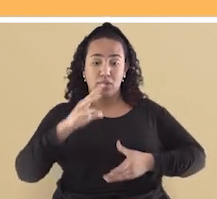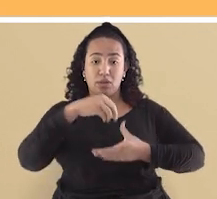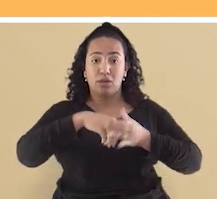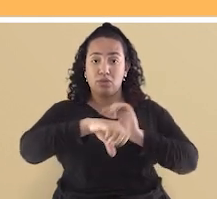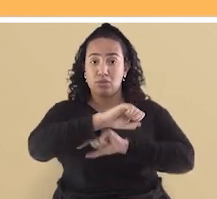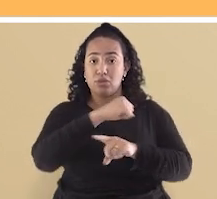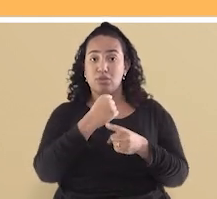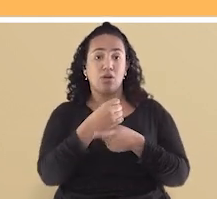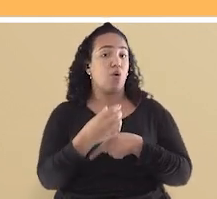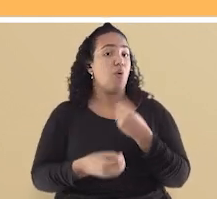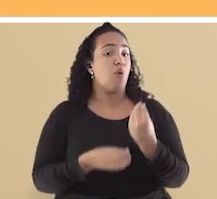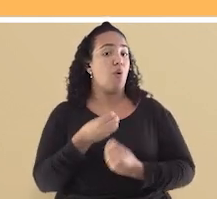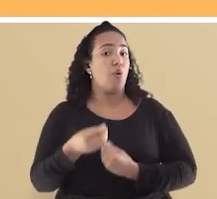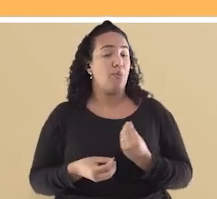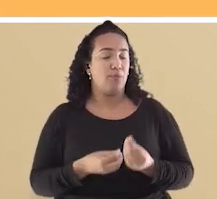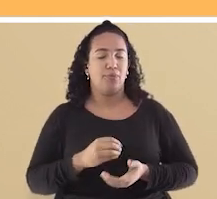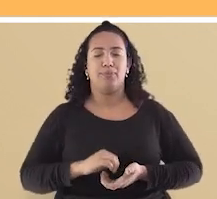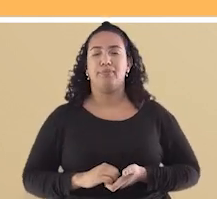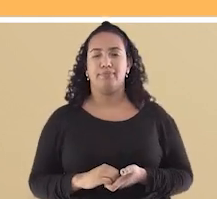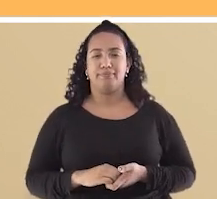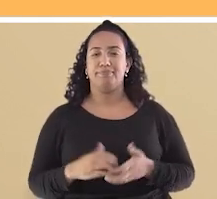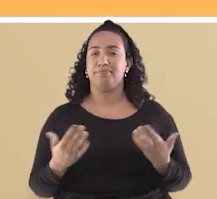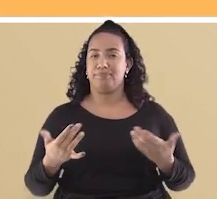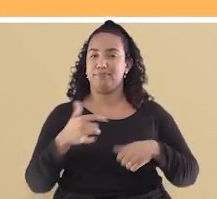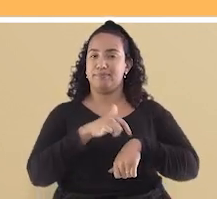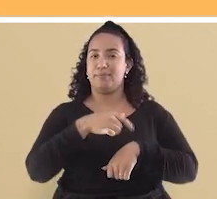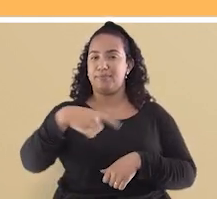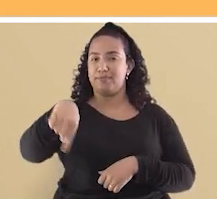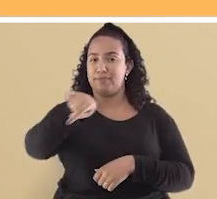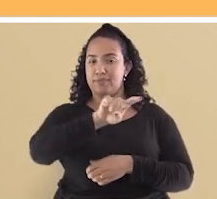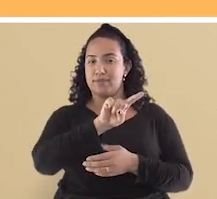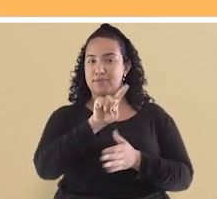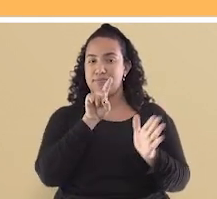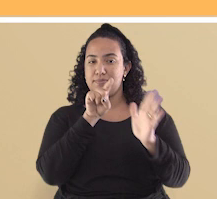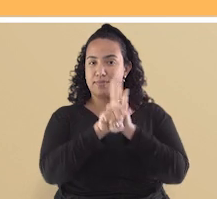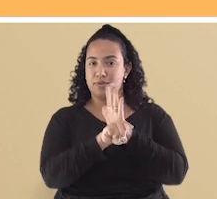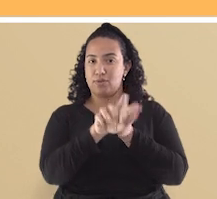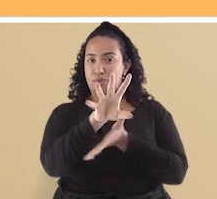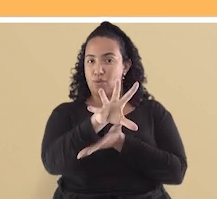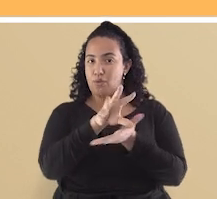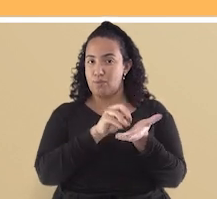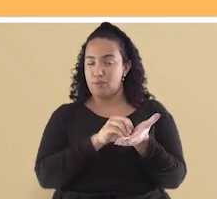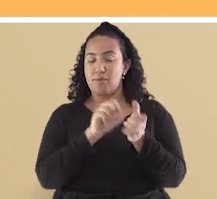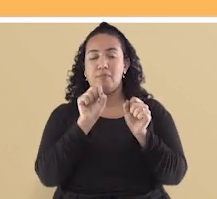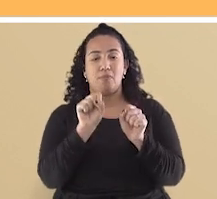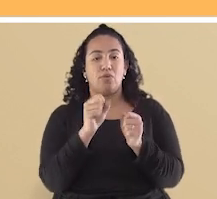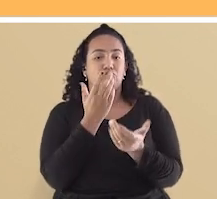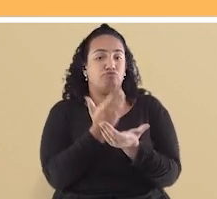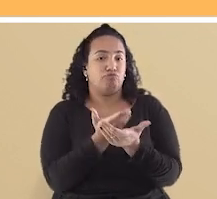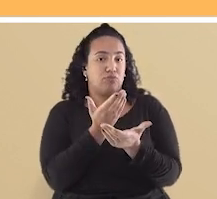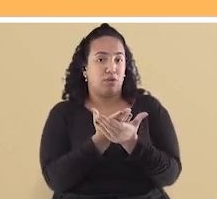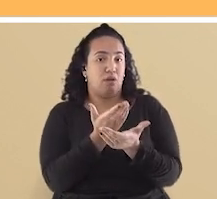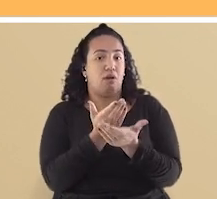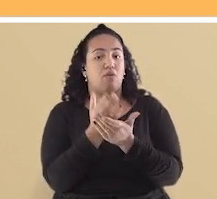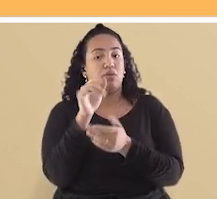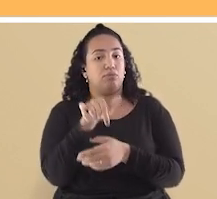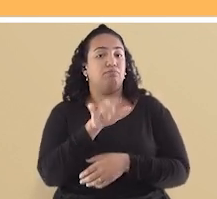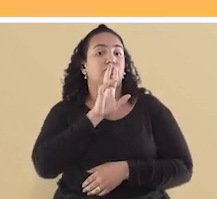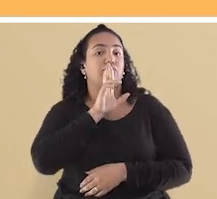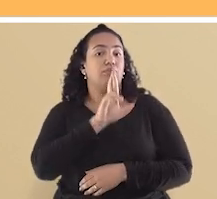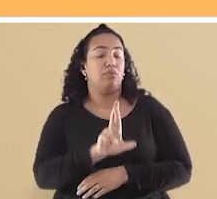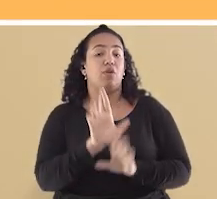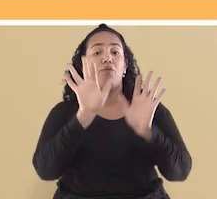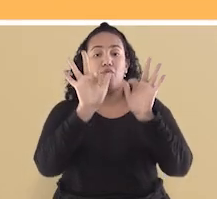darei um tempo para que você copie em seu caderno. Você pode responder ao longo da aula e, ao fim dela, faremos a correção. Combinado?